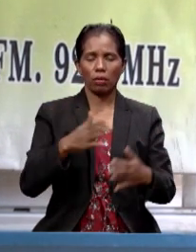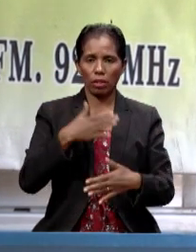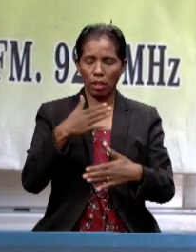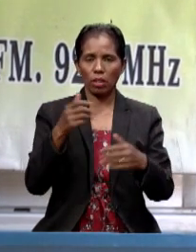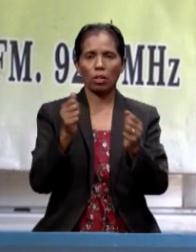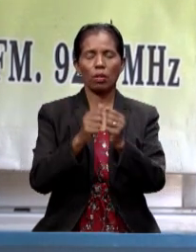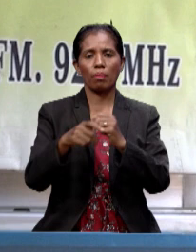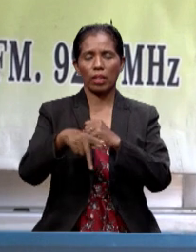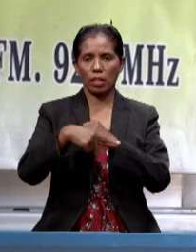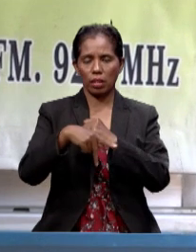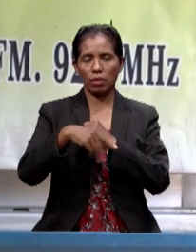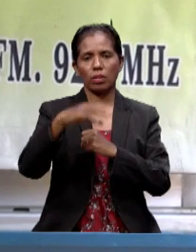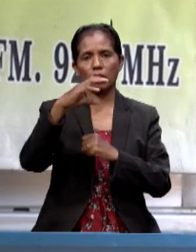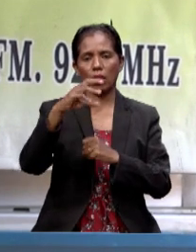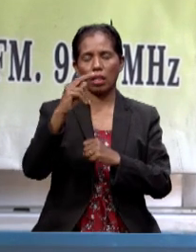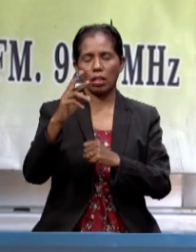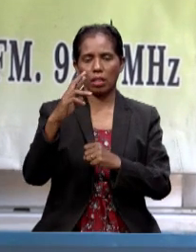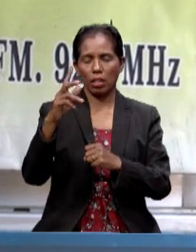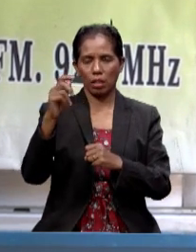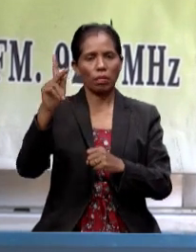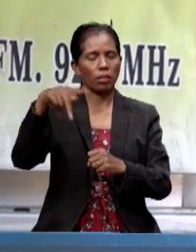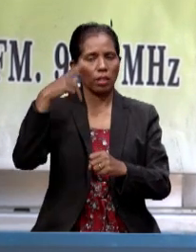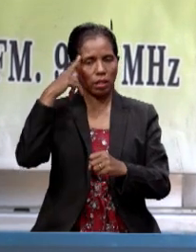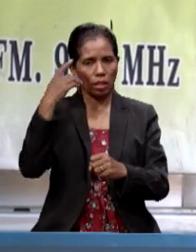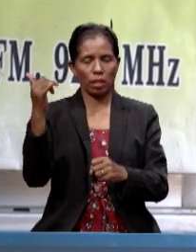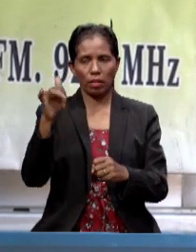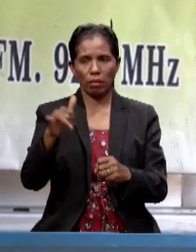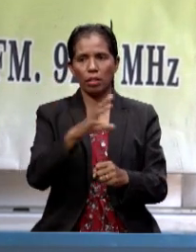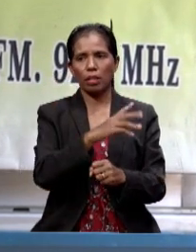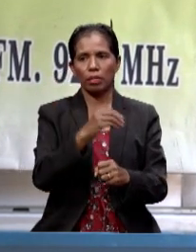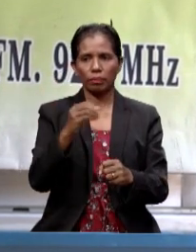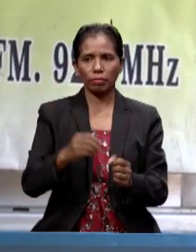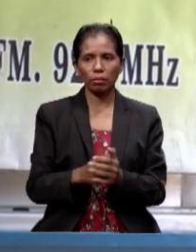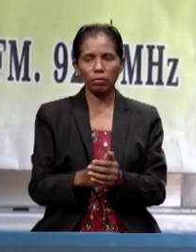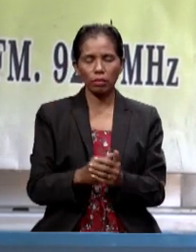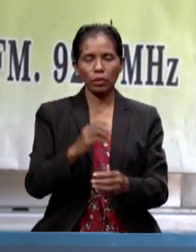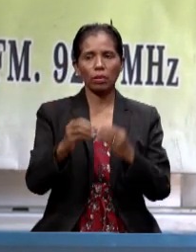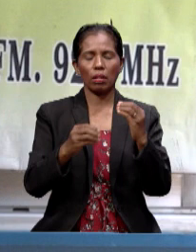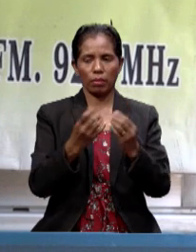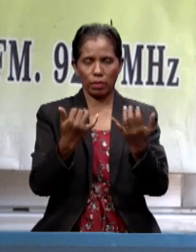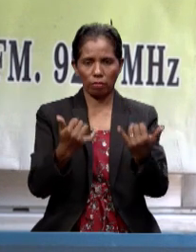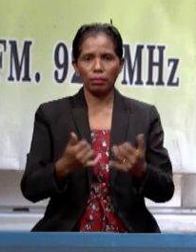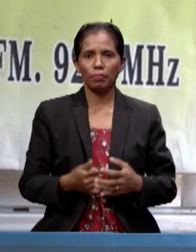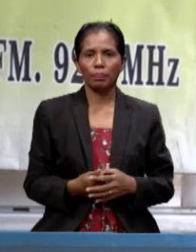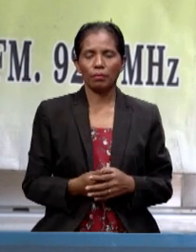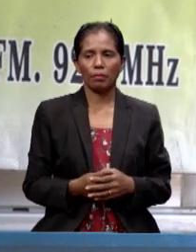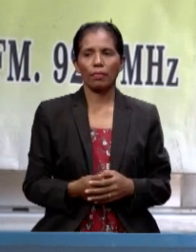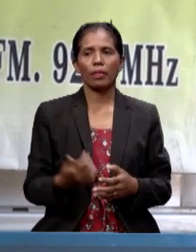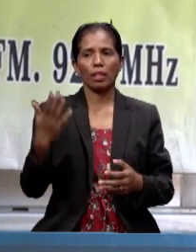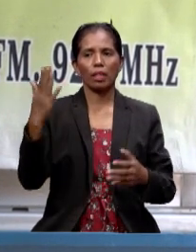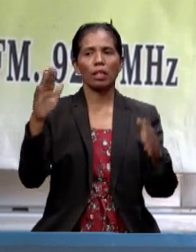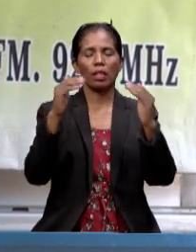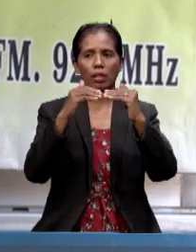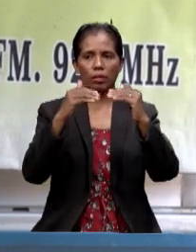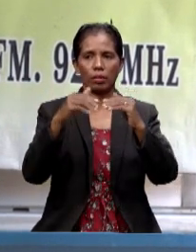CNRT nia ação política e dané e ba questão e dané e a reunião líderes